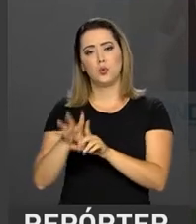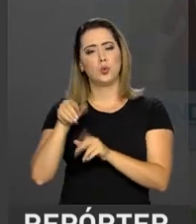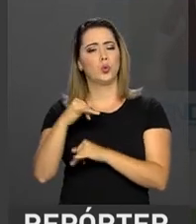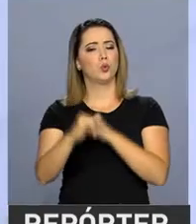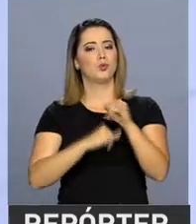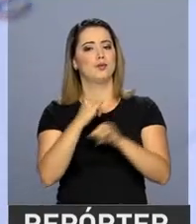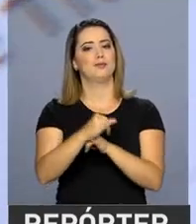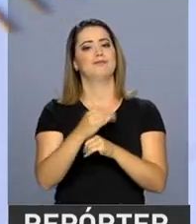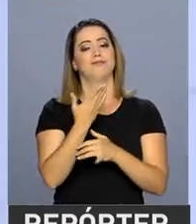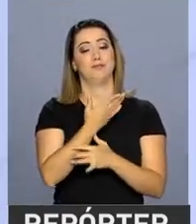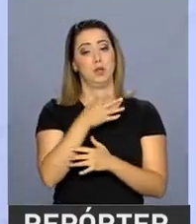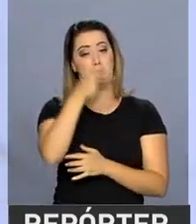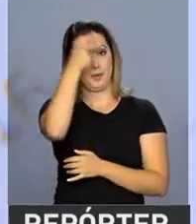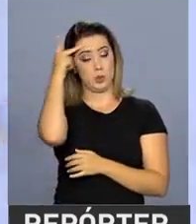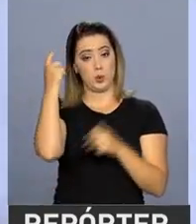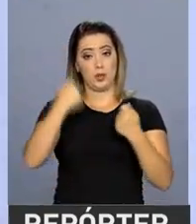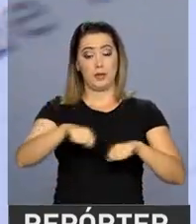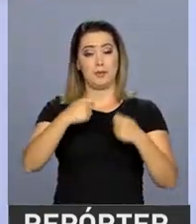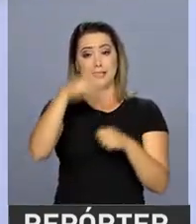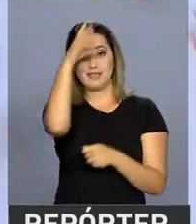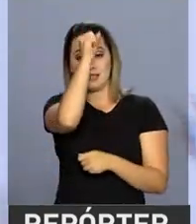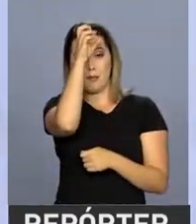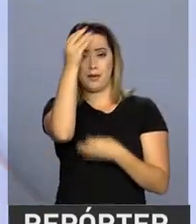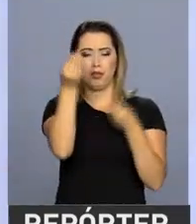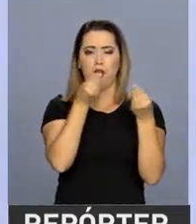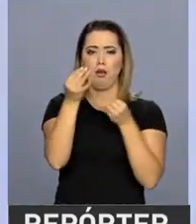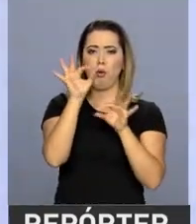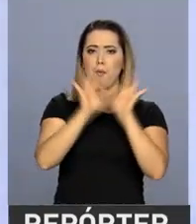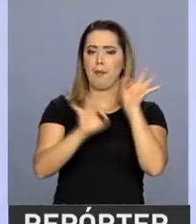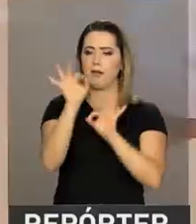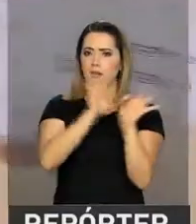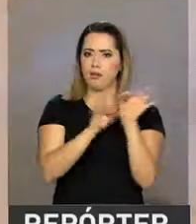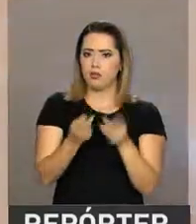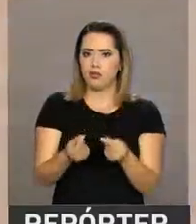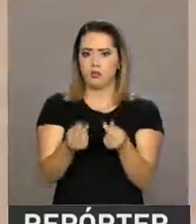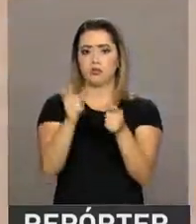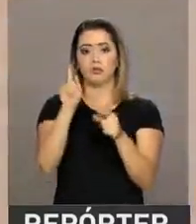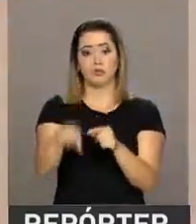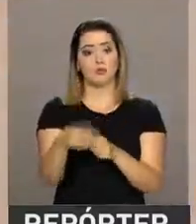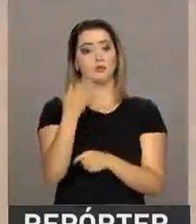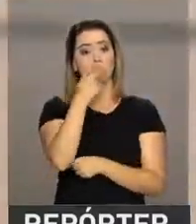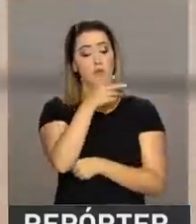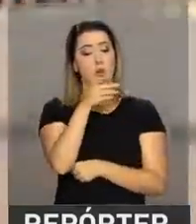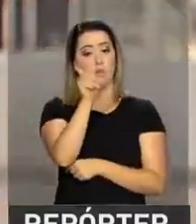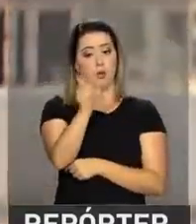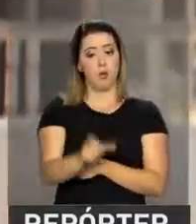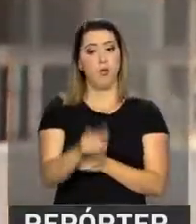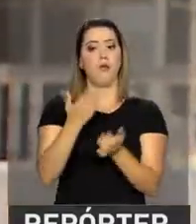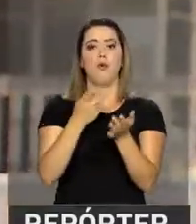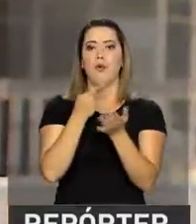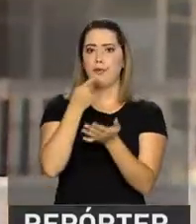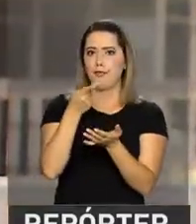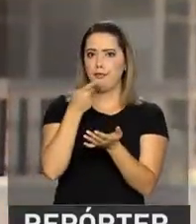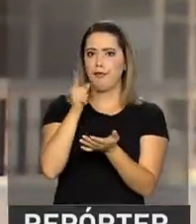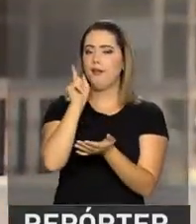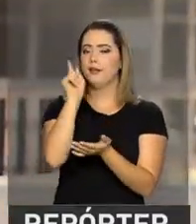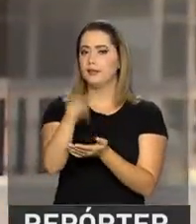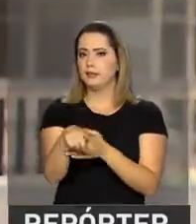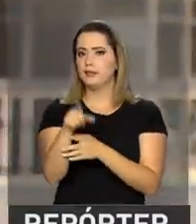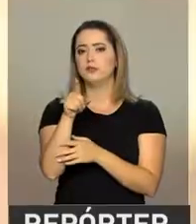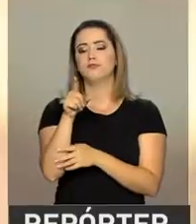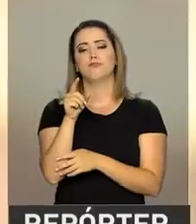internet para quem precisa aprender a se planejar financeiramente o alessandro lá do começo da reportagem